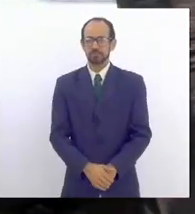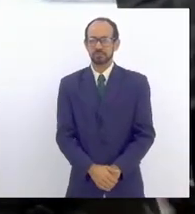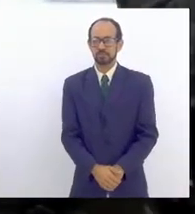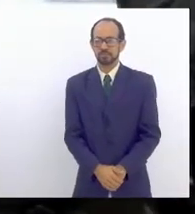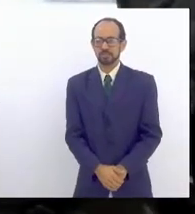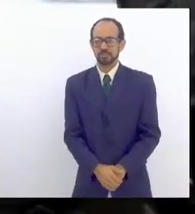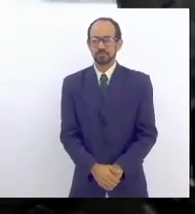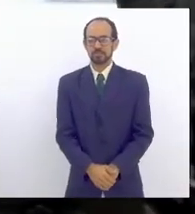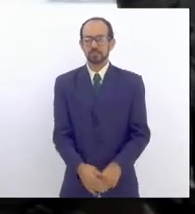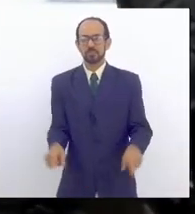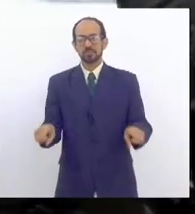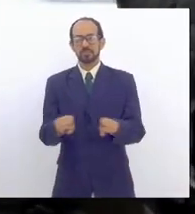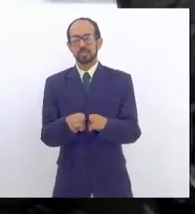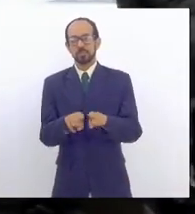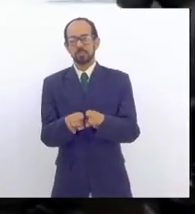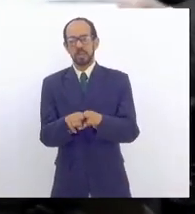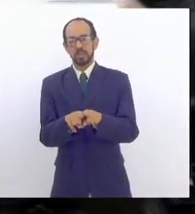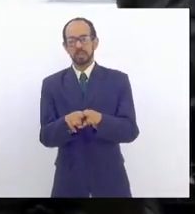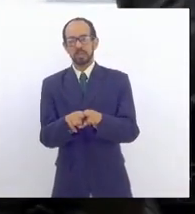Saudar o deputado.